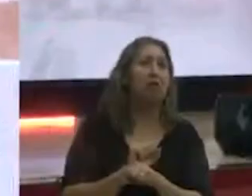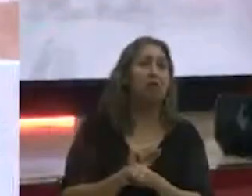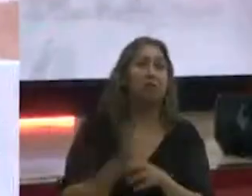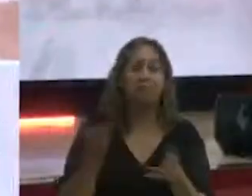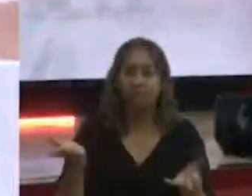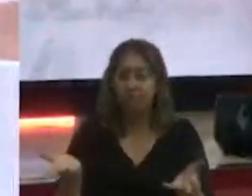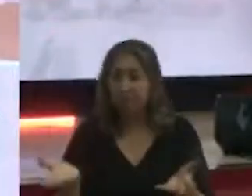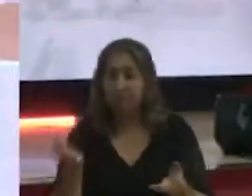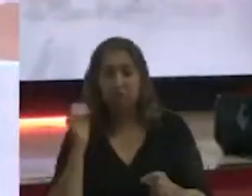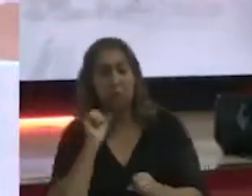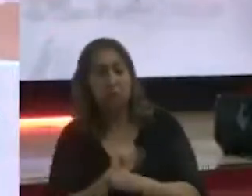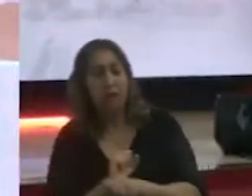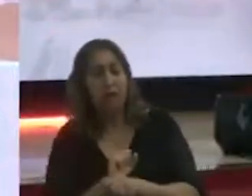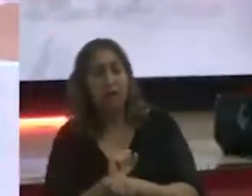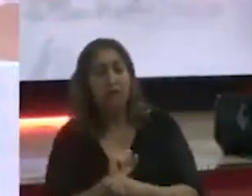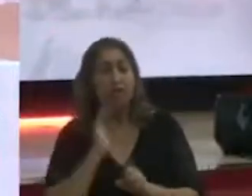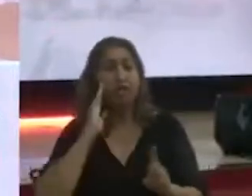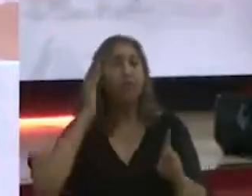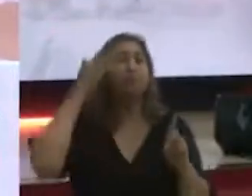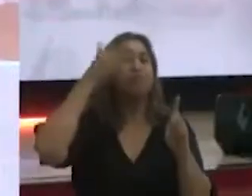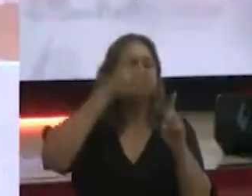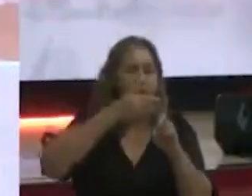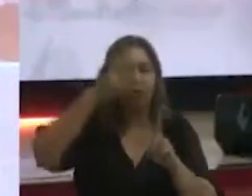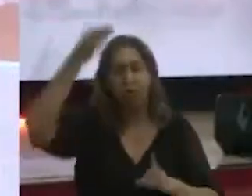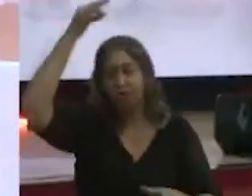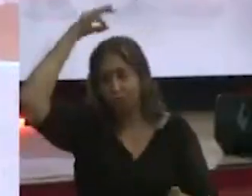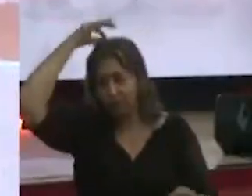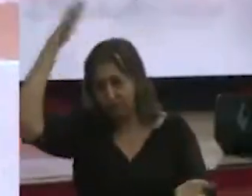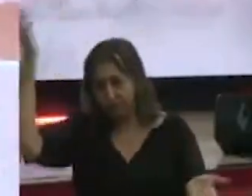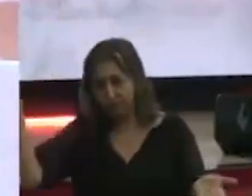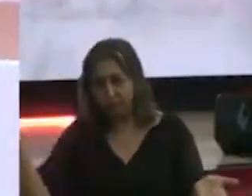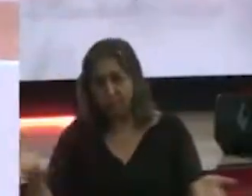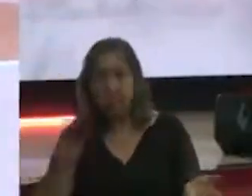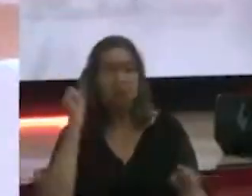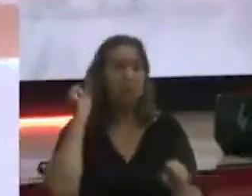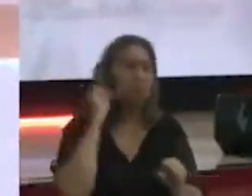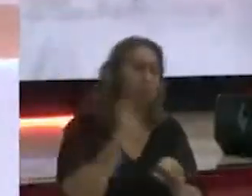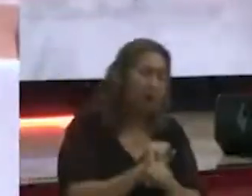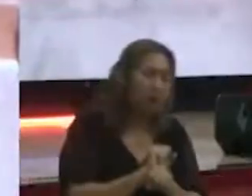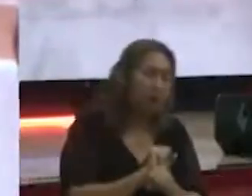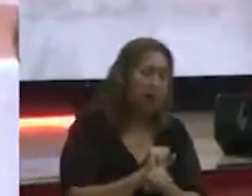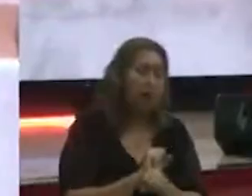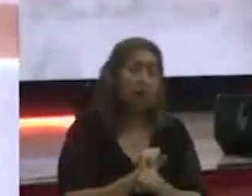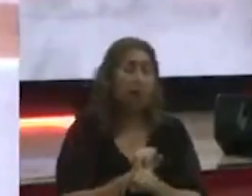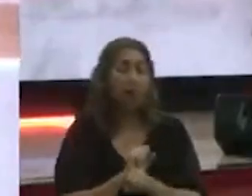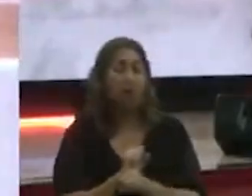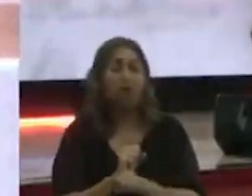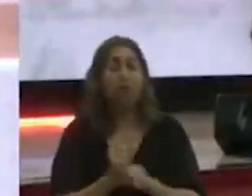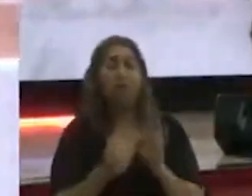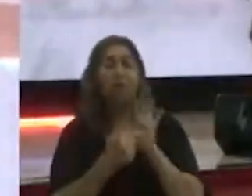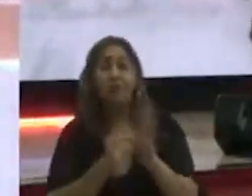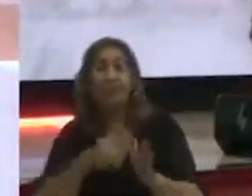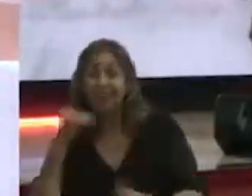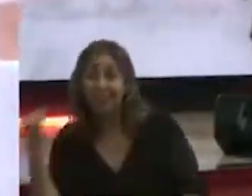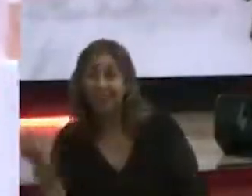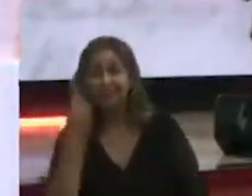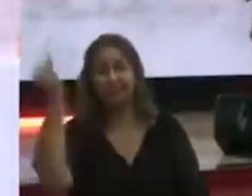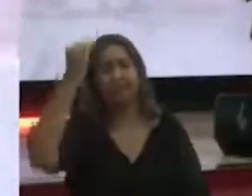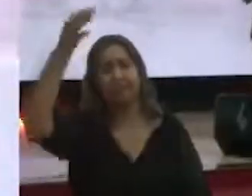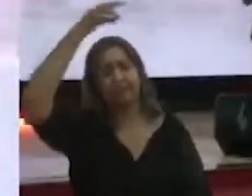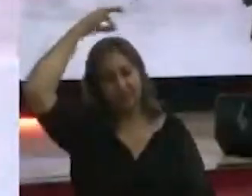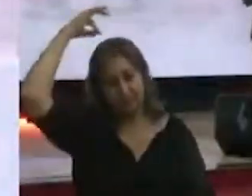nós paramos de dar ênfase ao Espírito Santo nós paramos de dar a importância ao